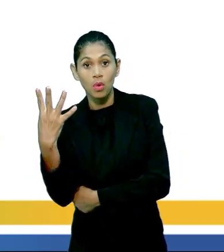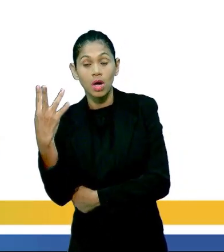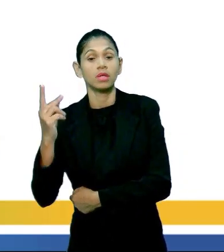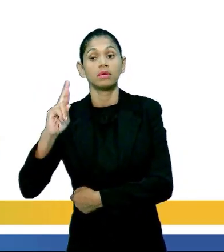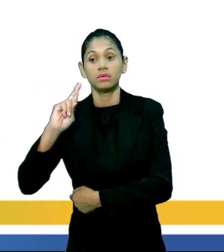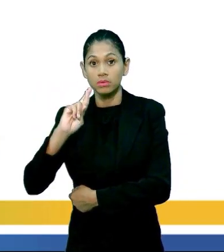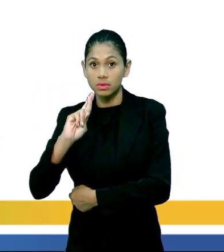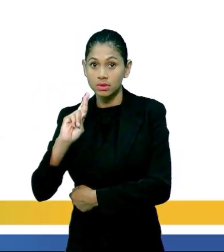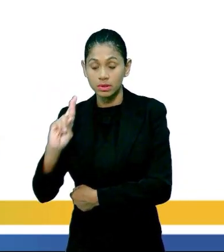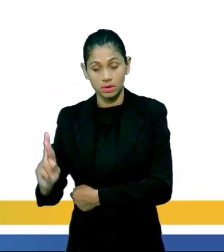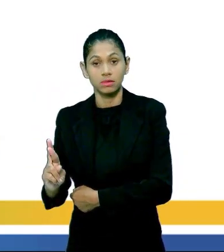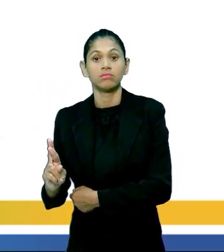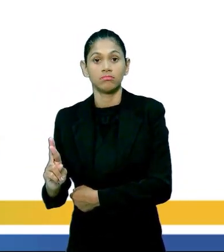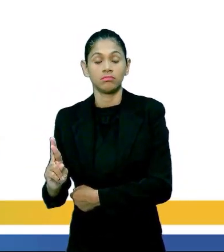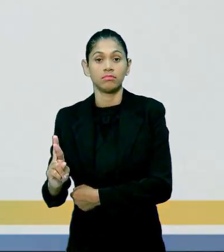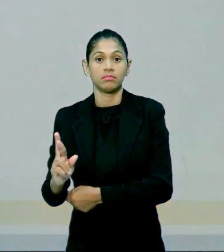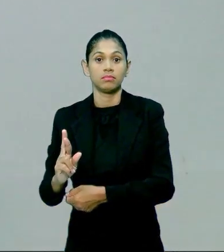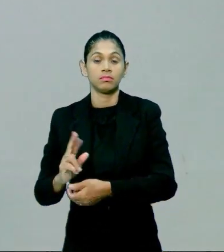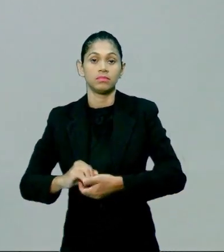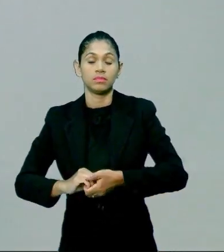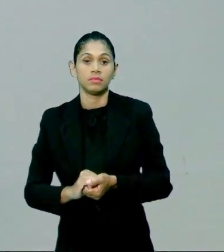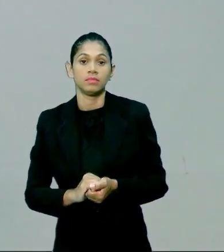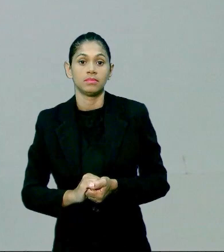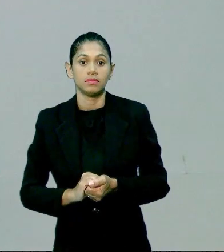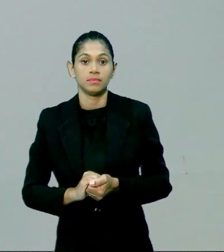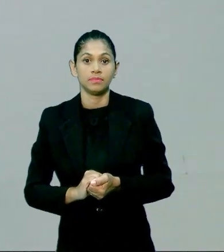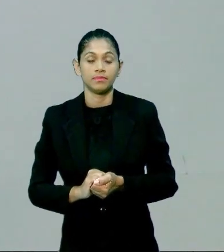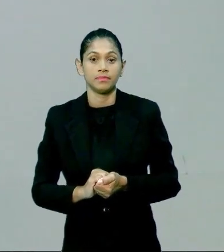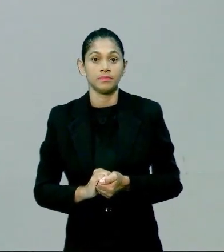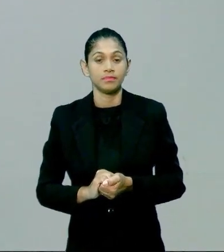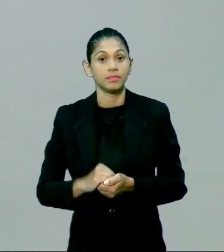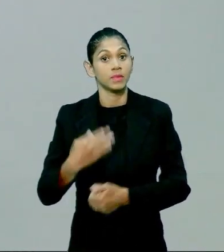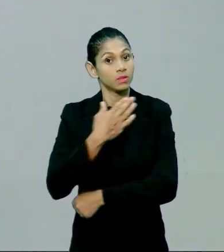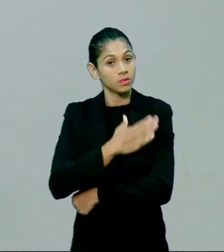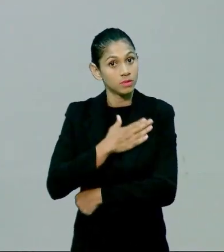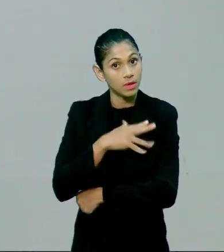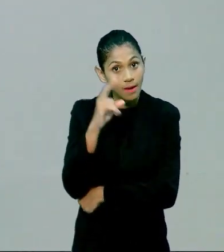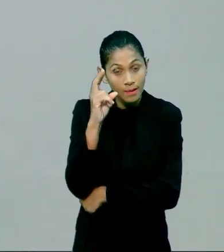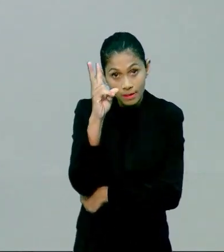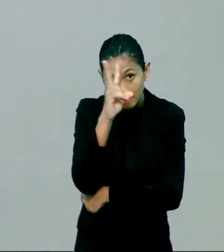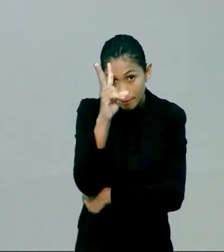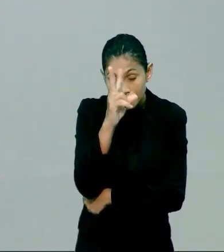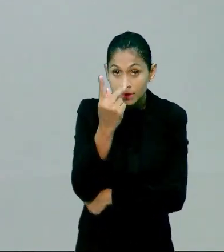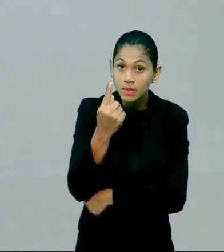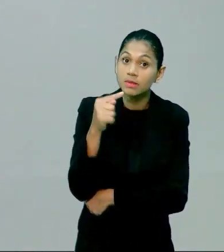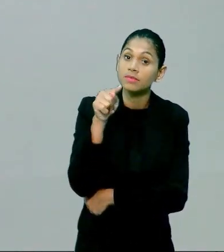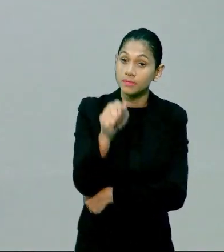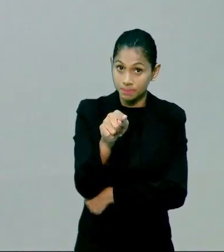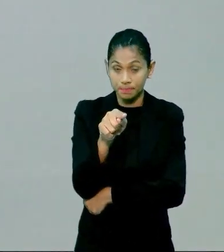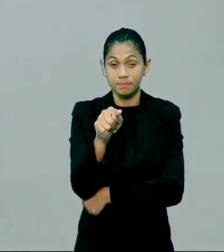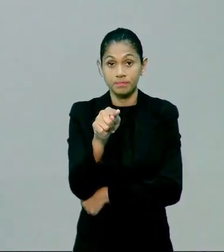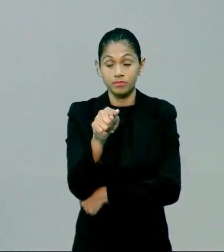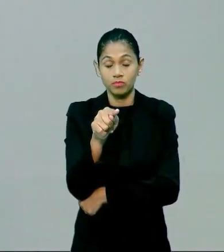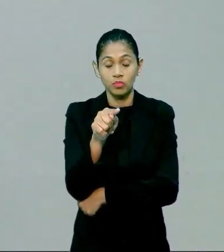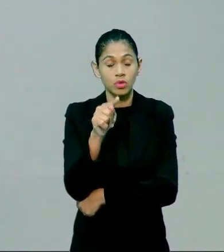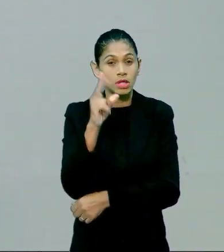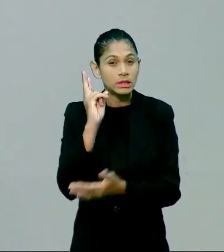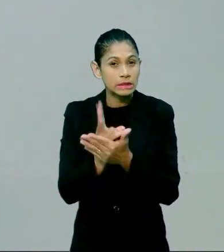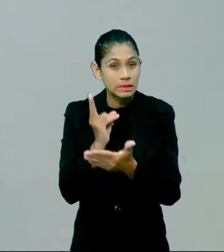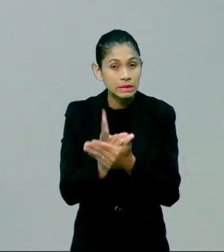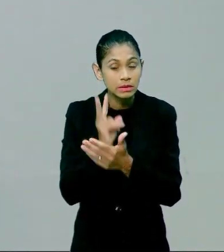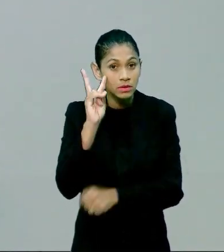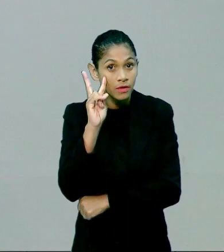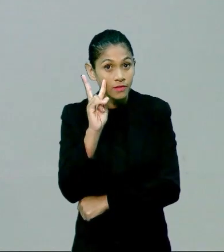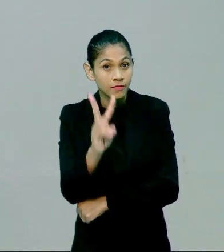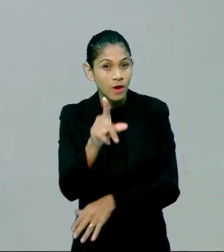20 e 5. Gostaria de lembrar a você que todas as vezes que você vê uma